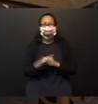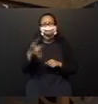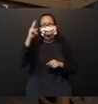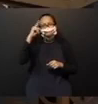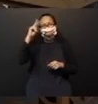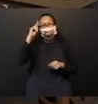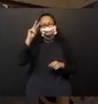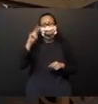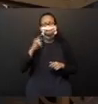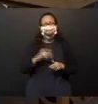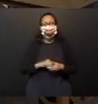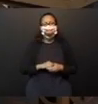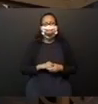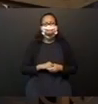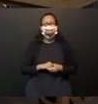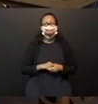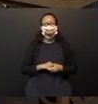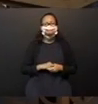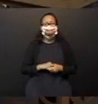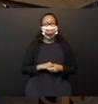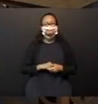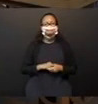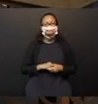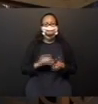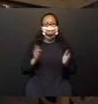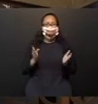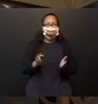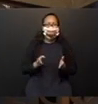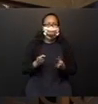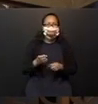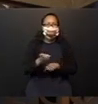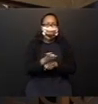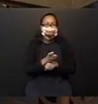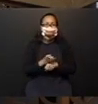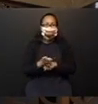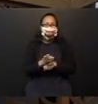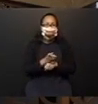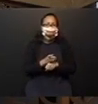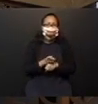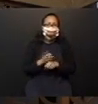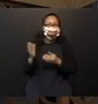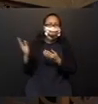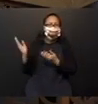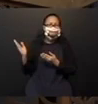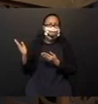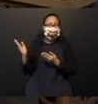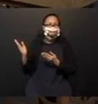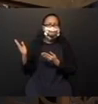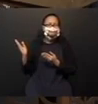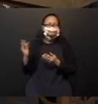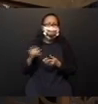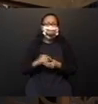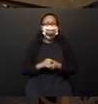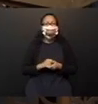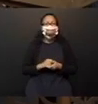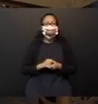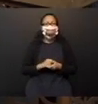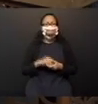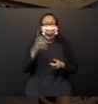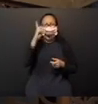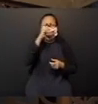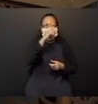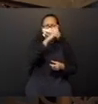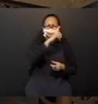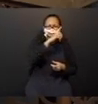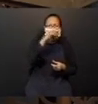relembrando vocês. Agora o adjetivo, que às vezes para alguns é um pouco difícil de